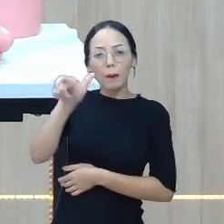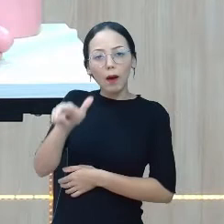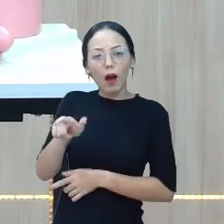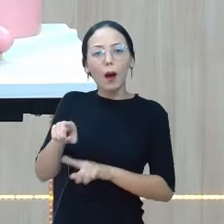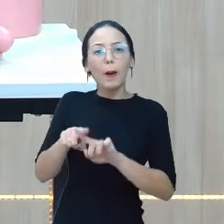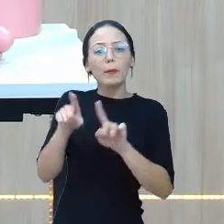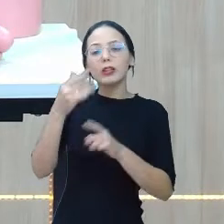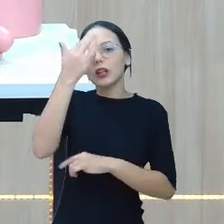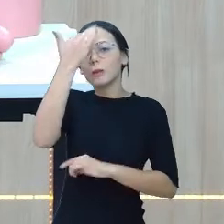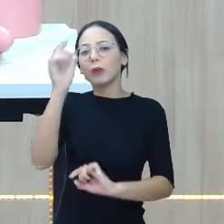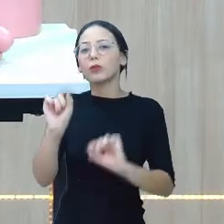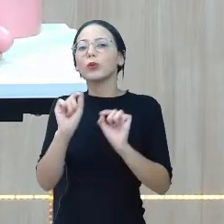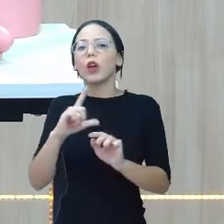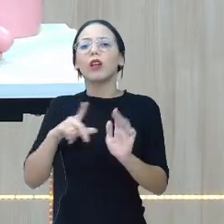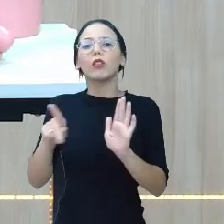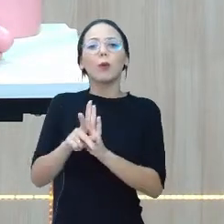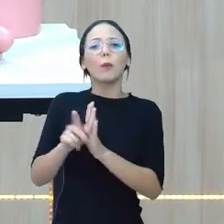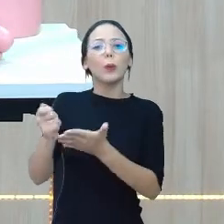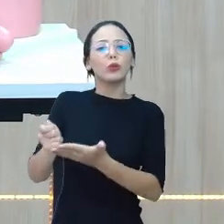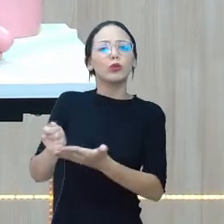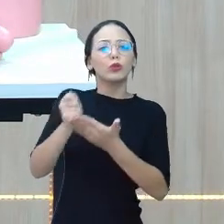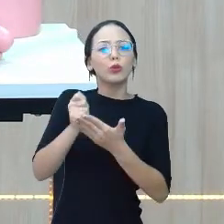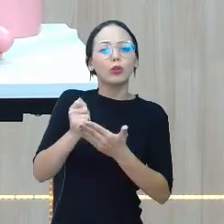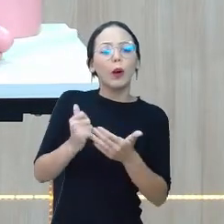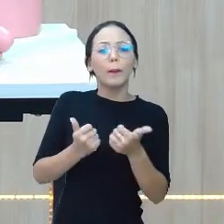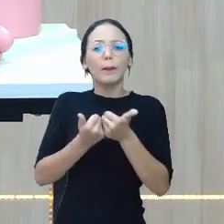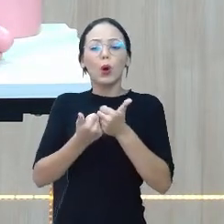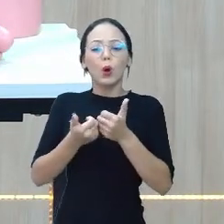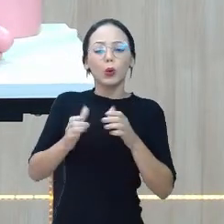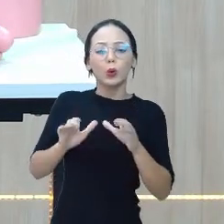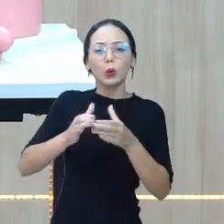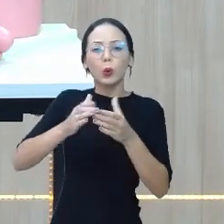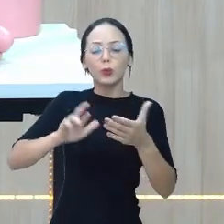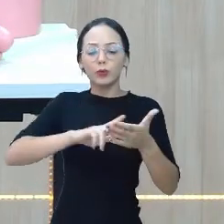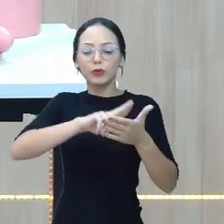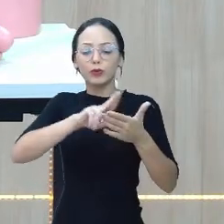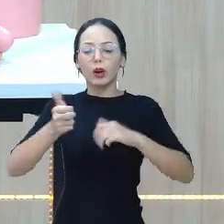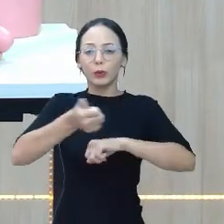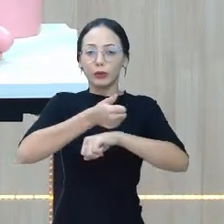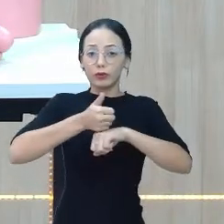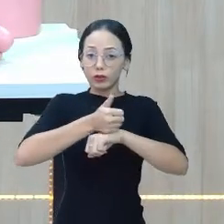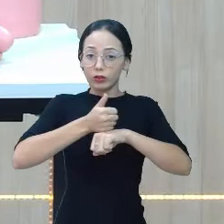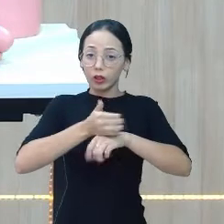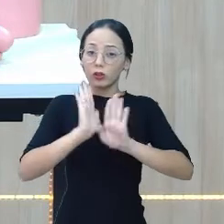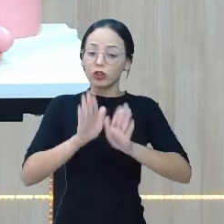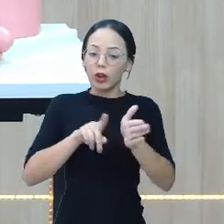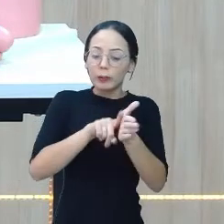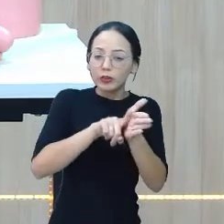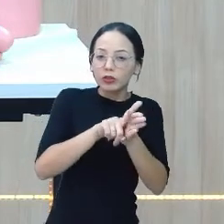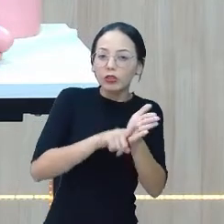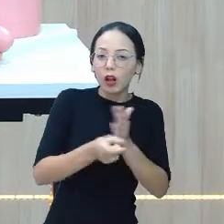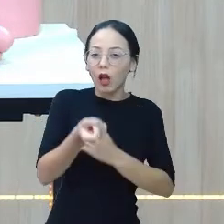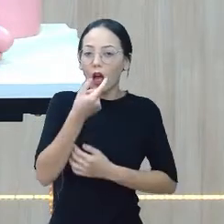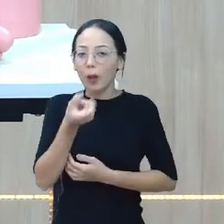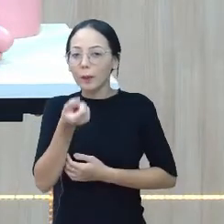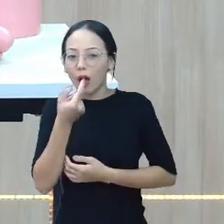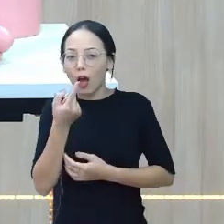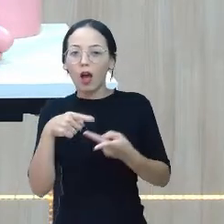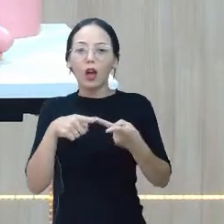nós sabemos que nós temos apoio de um conjunto de profissionais que estão pesquisando